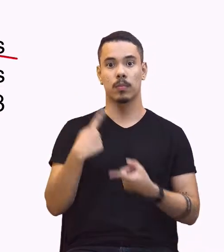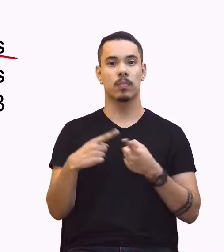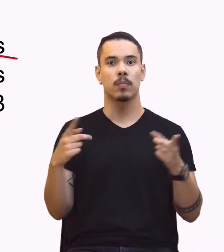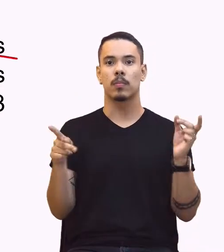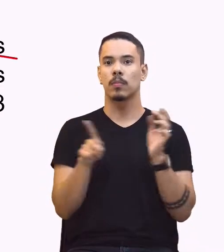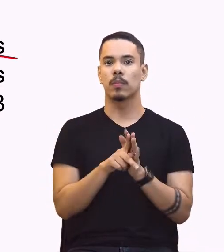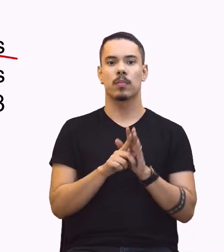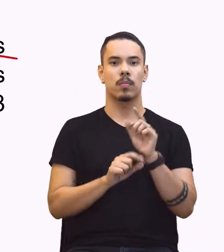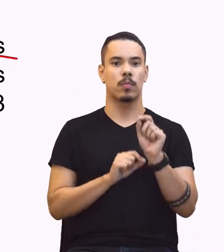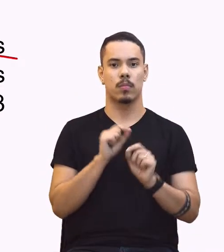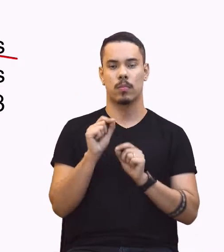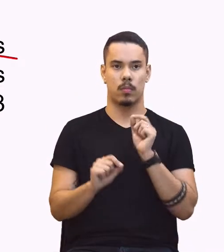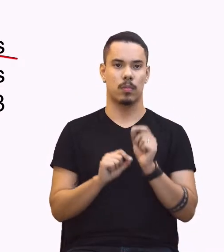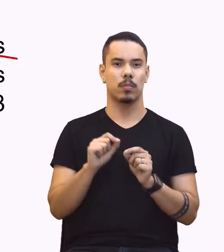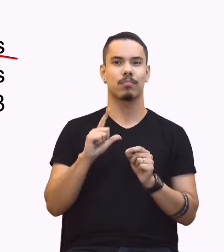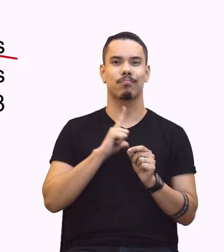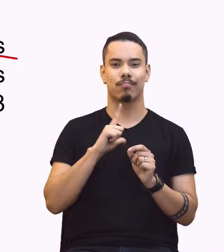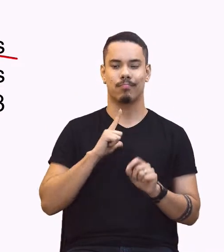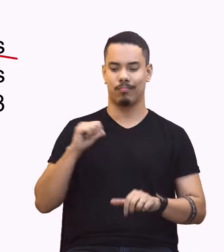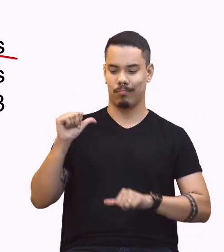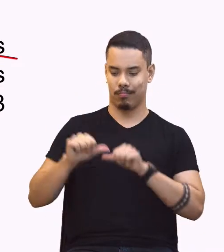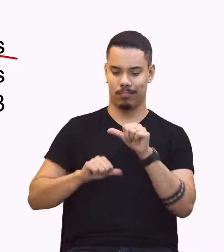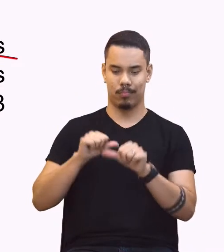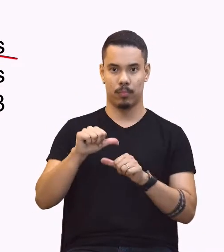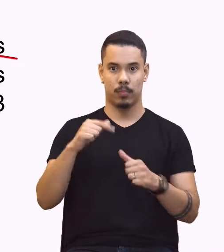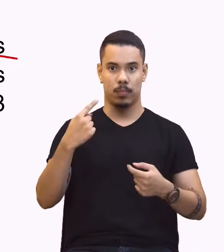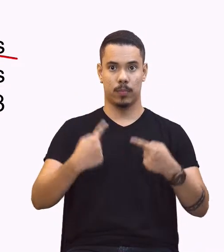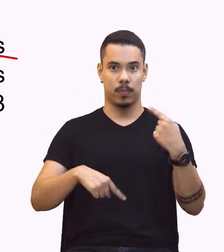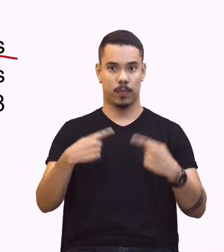às profundas transformações políticas